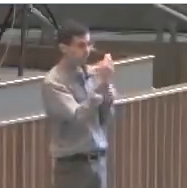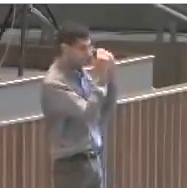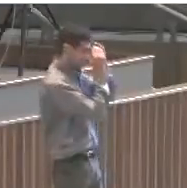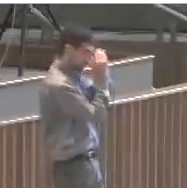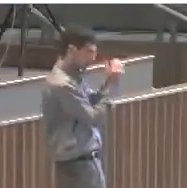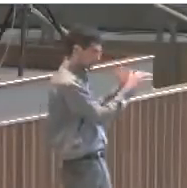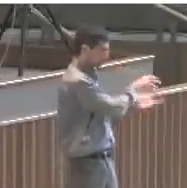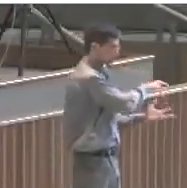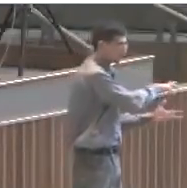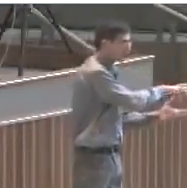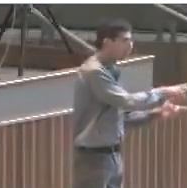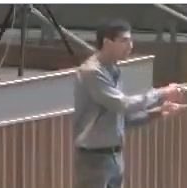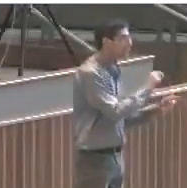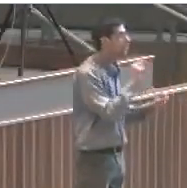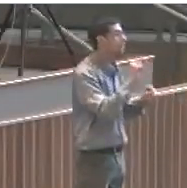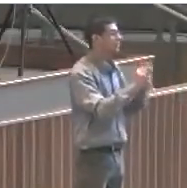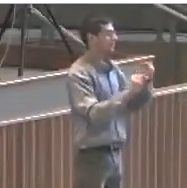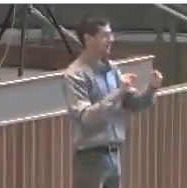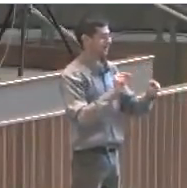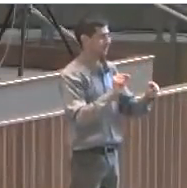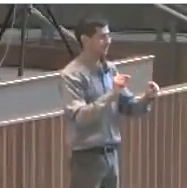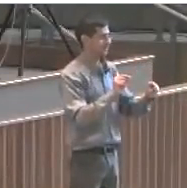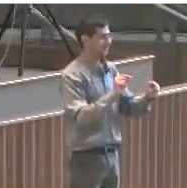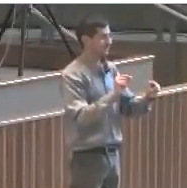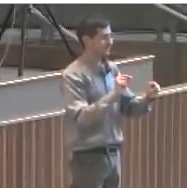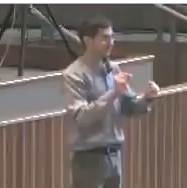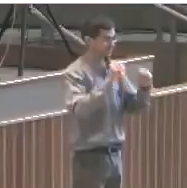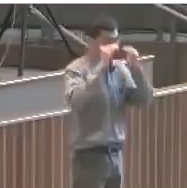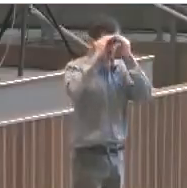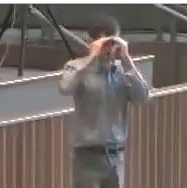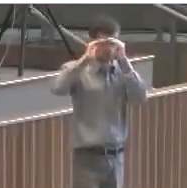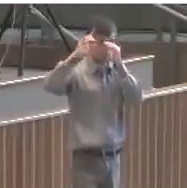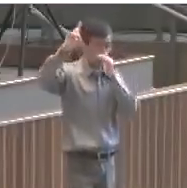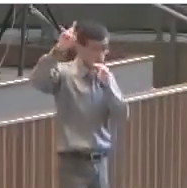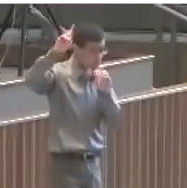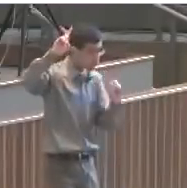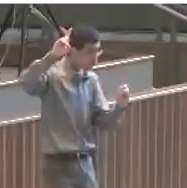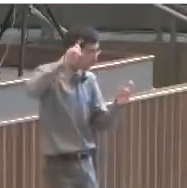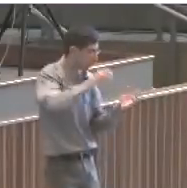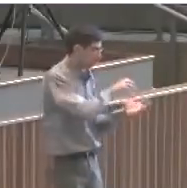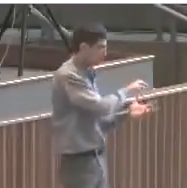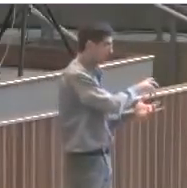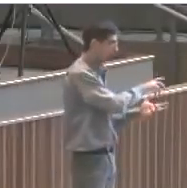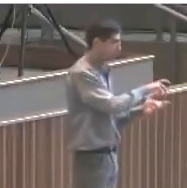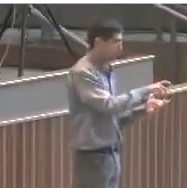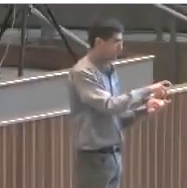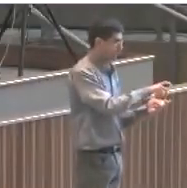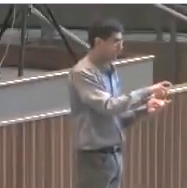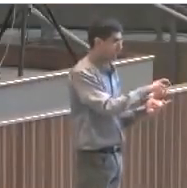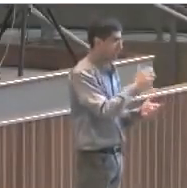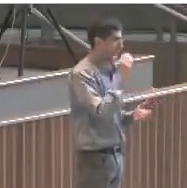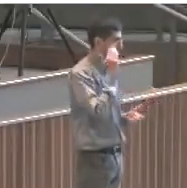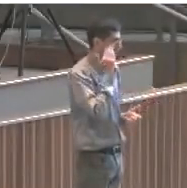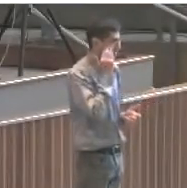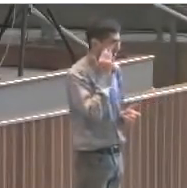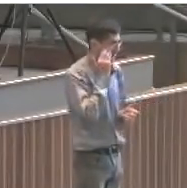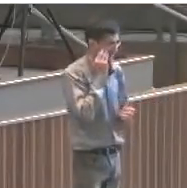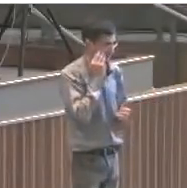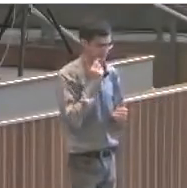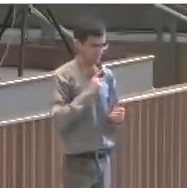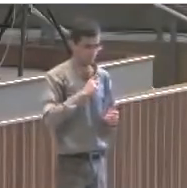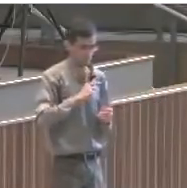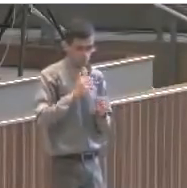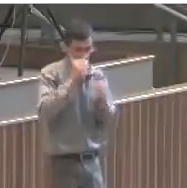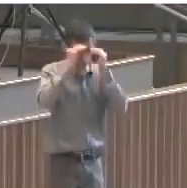a quem você está dando atenção à palavra de deus ao querer de deus a